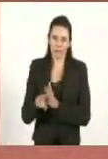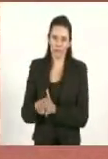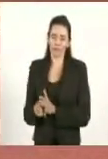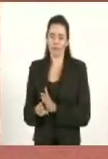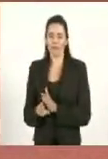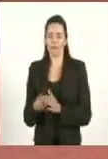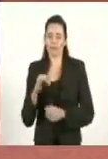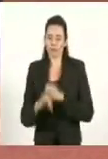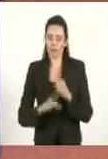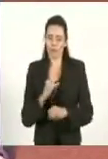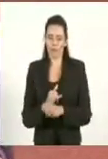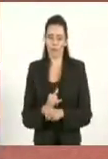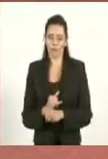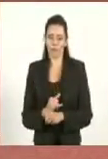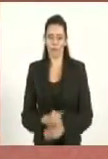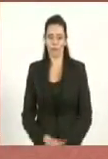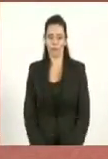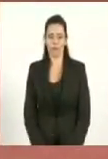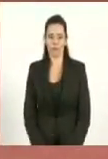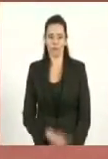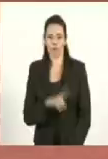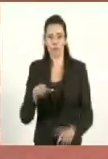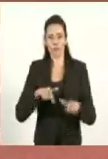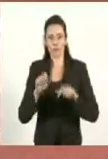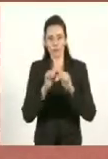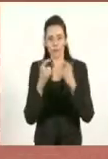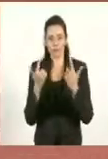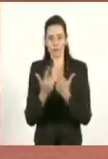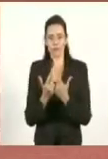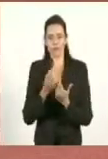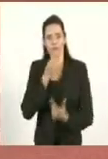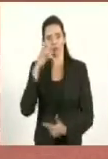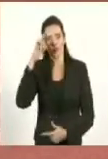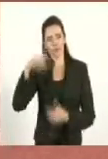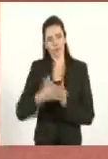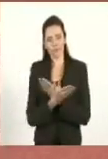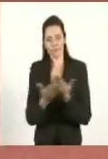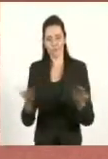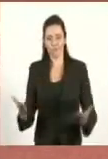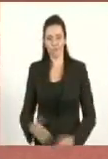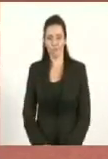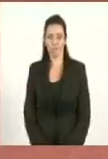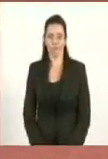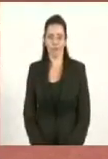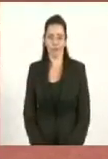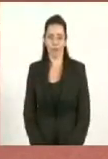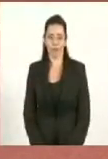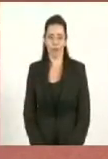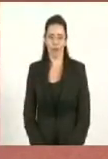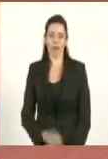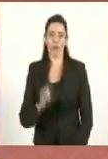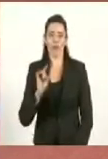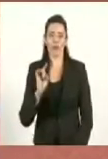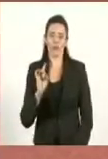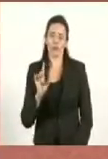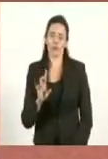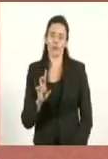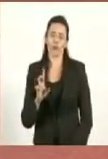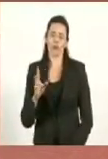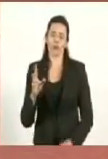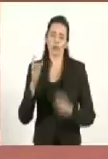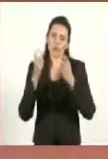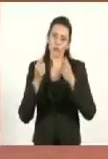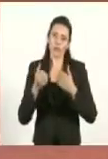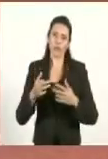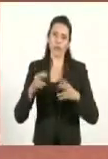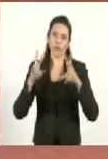todos, meu cordial bom dia. Só para enfatizar a temática da segurança pública, na